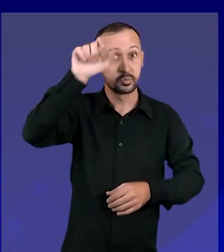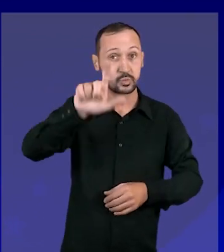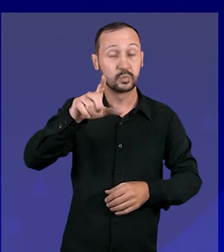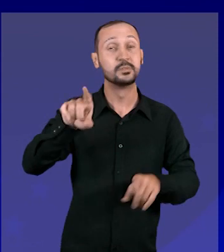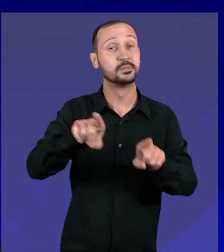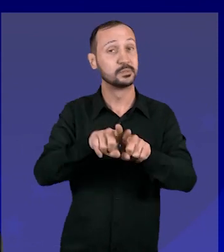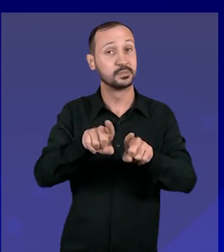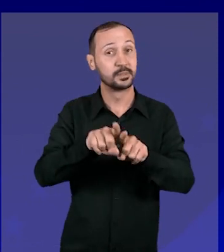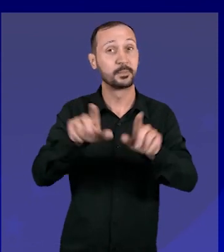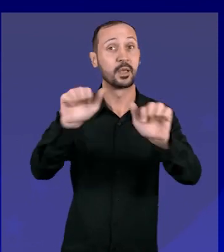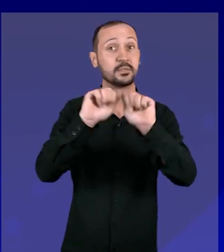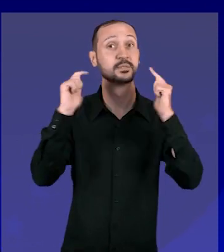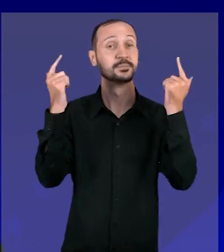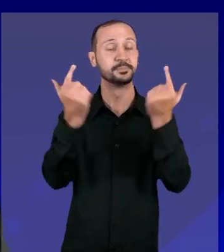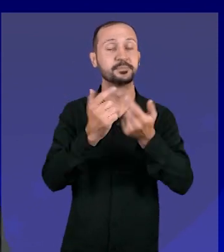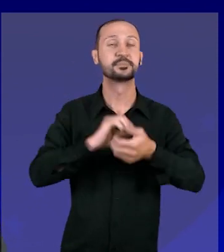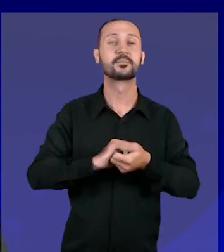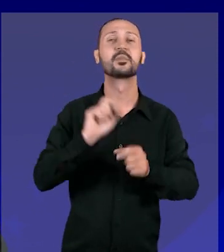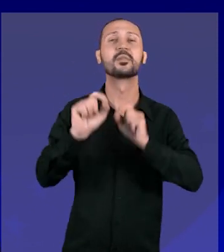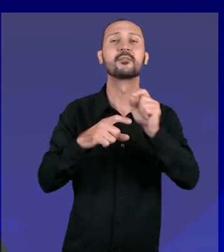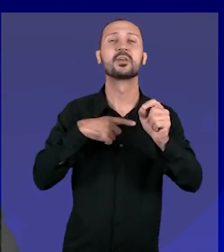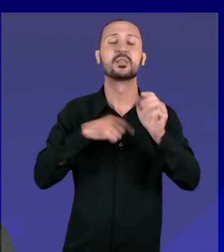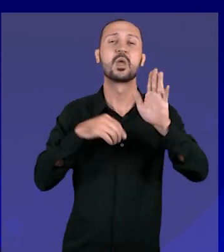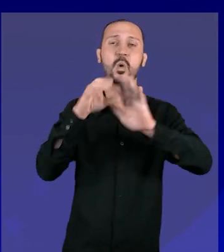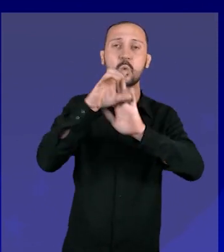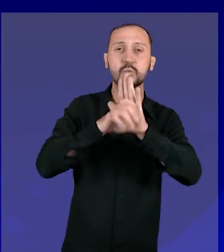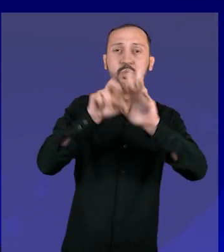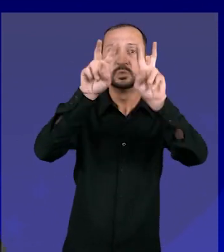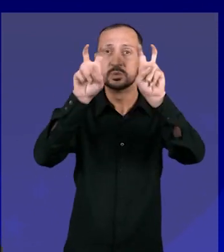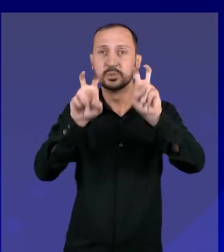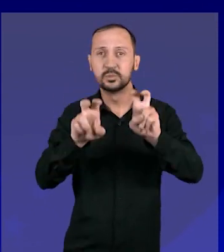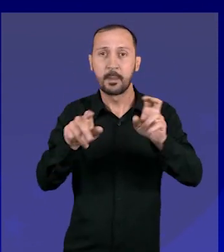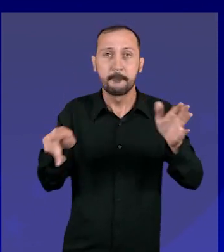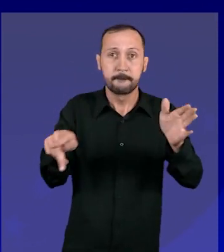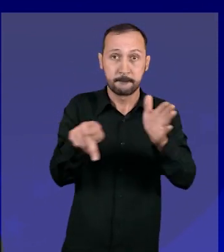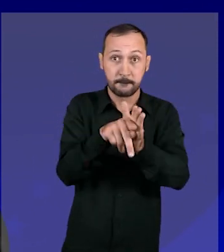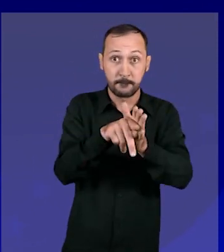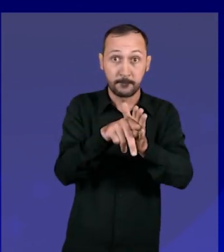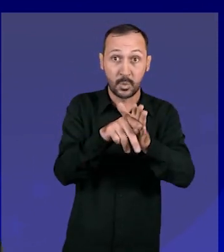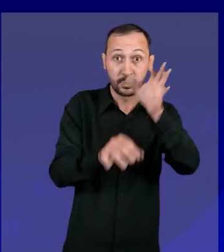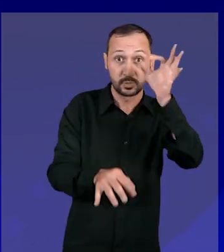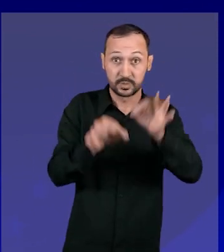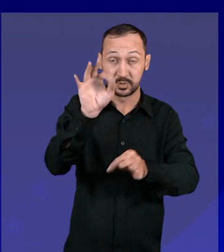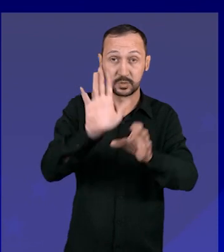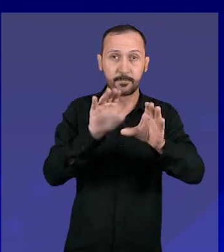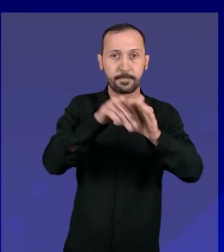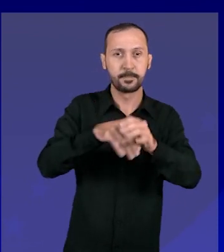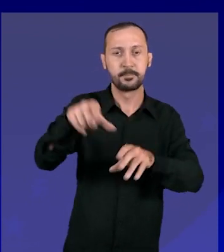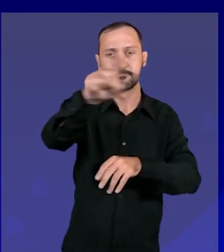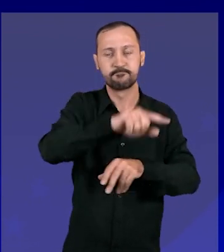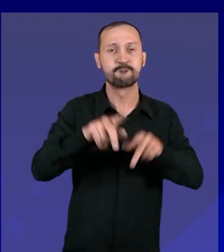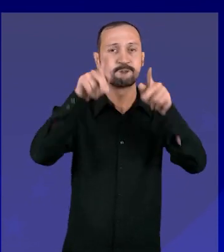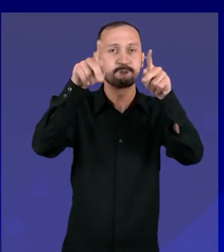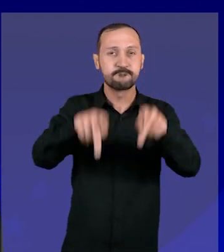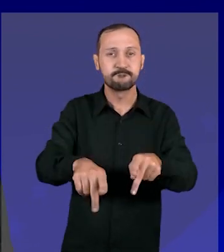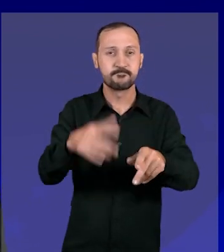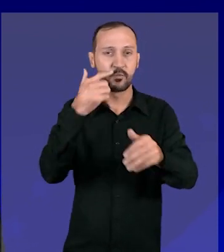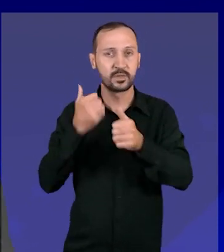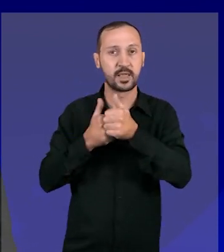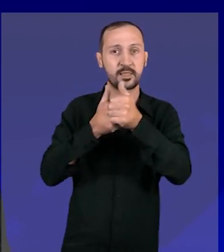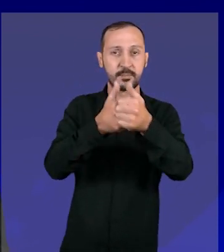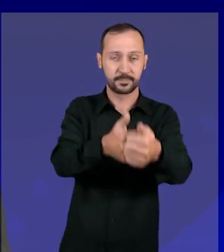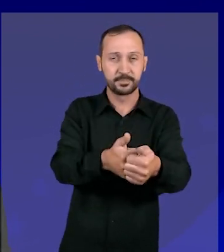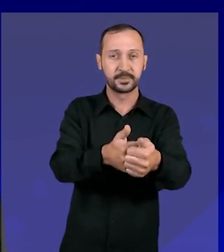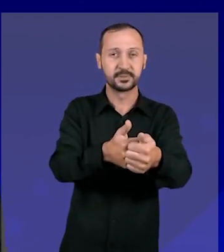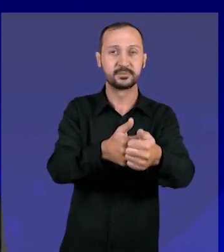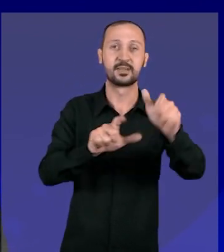Mato Grosso do Sul e a Assembleia Legislativa, que levará conteúdos informativos da Justiça Eleitoral ao telespectador que acompanha